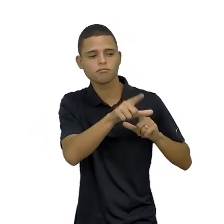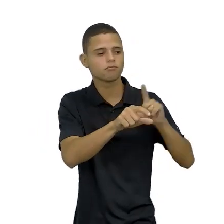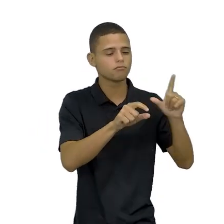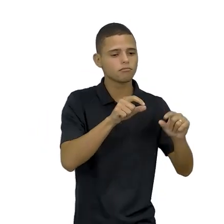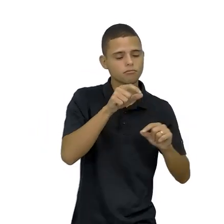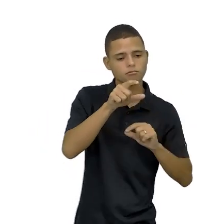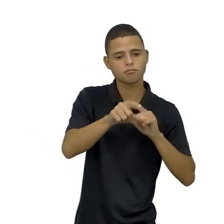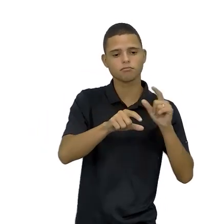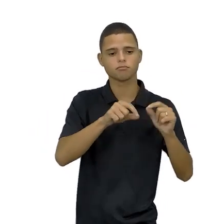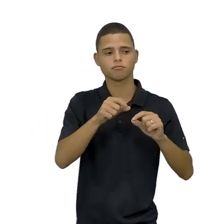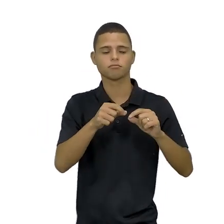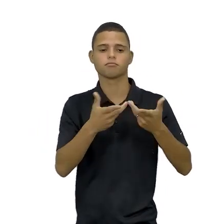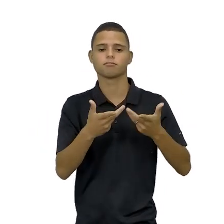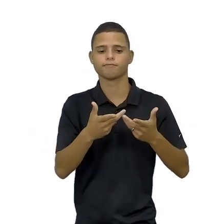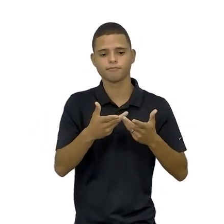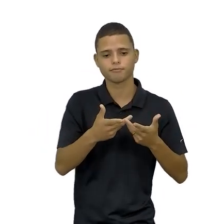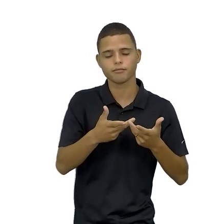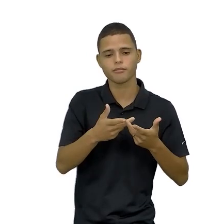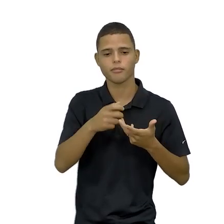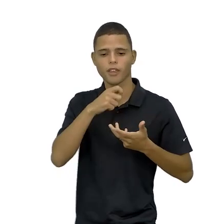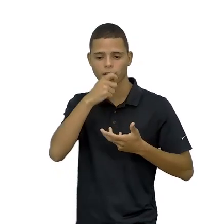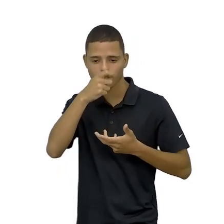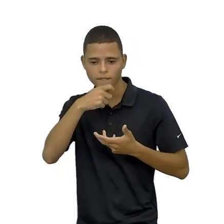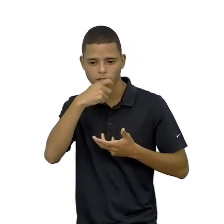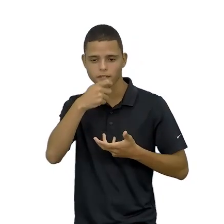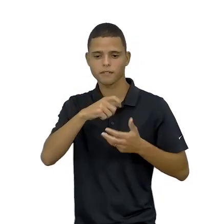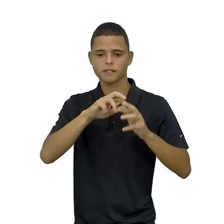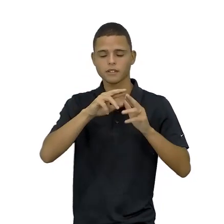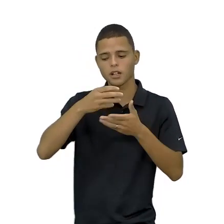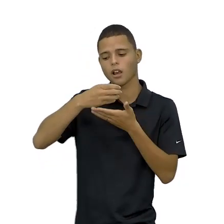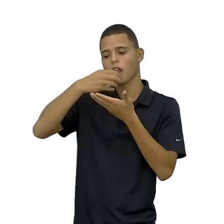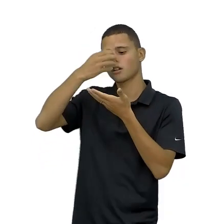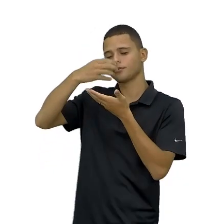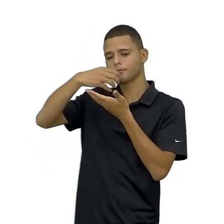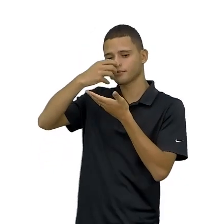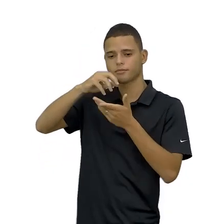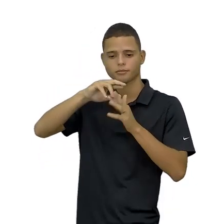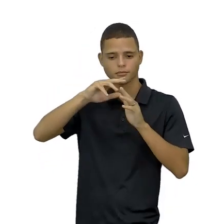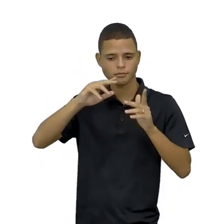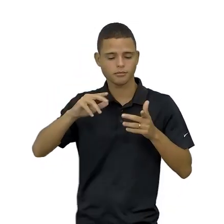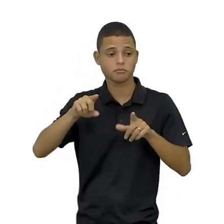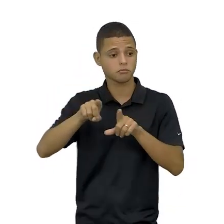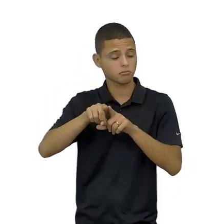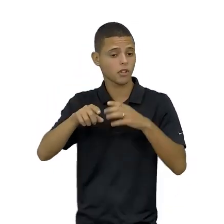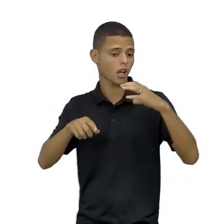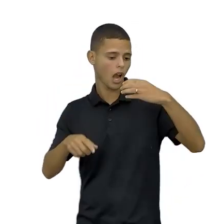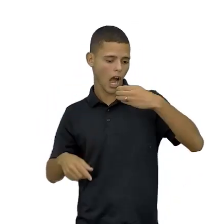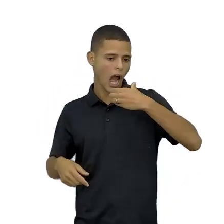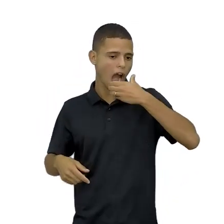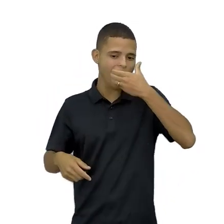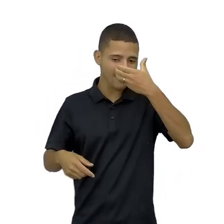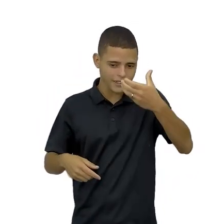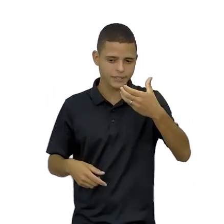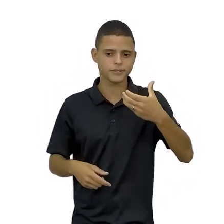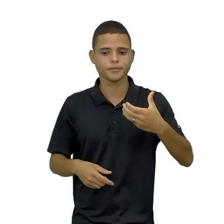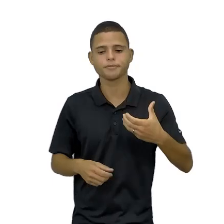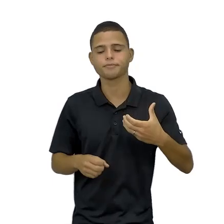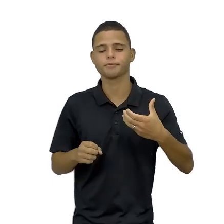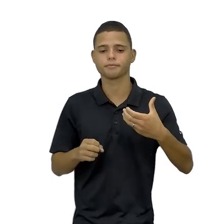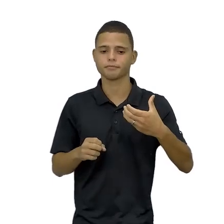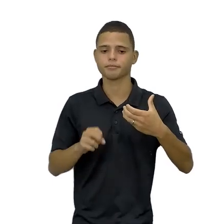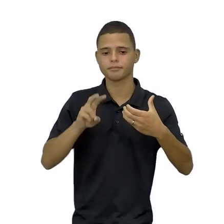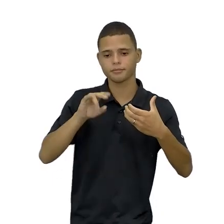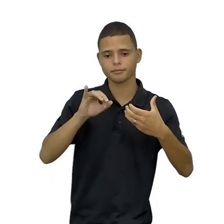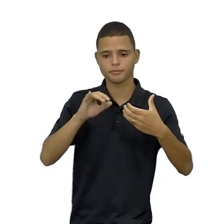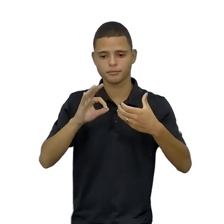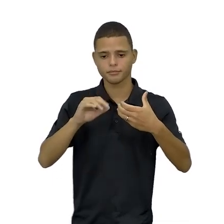e rabanetes para fortalecer os olhos e os dentes. Também maçãs, com vitaminas para adoçar